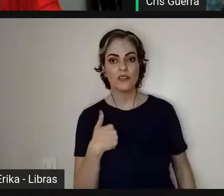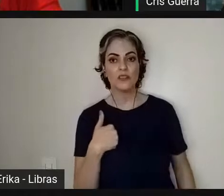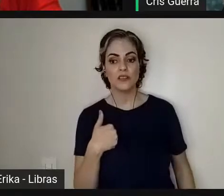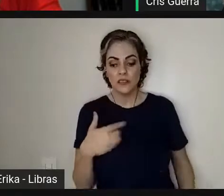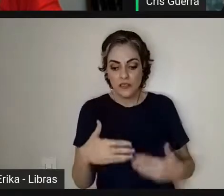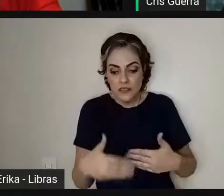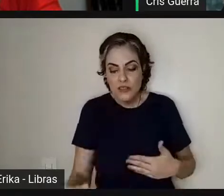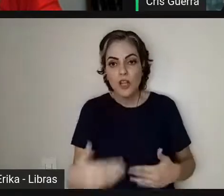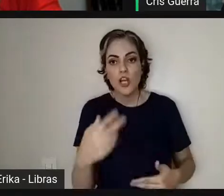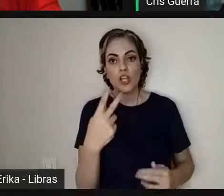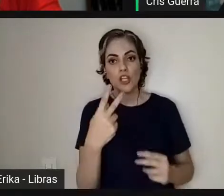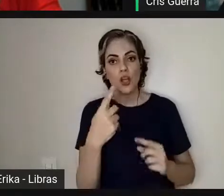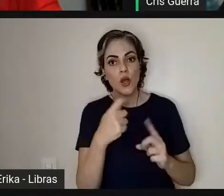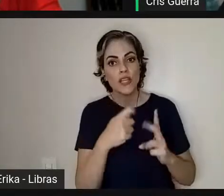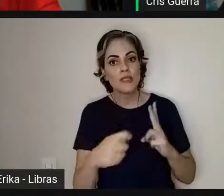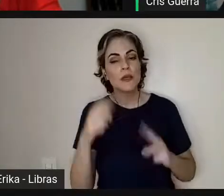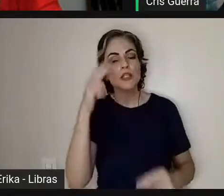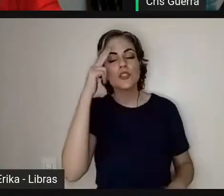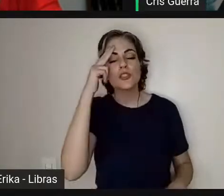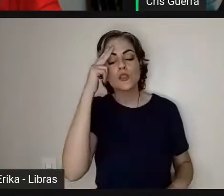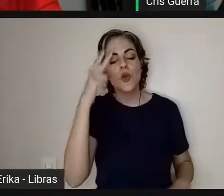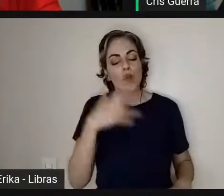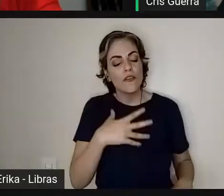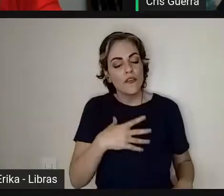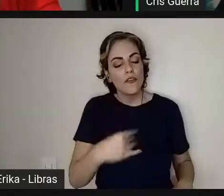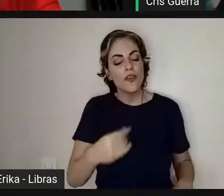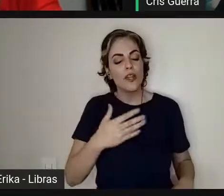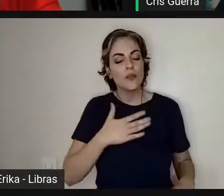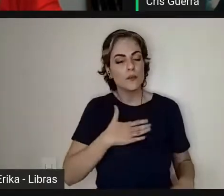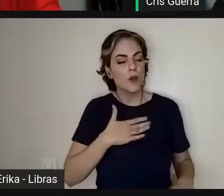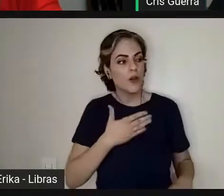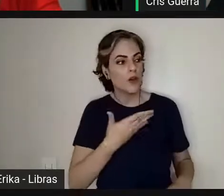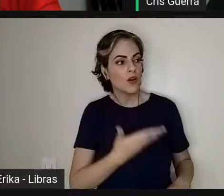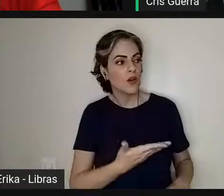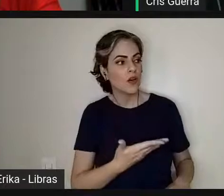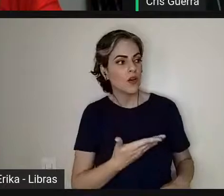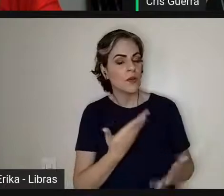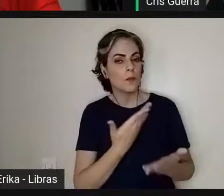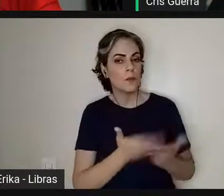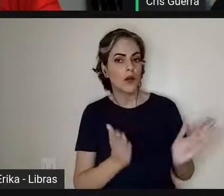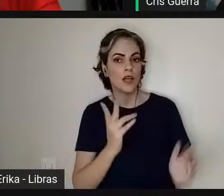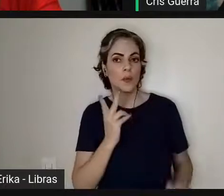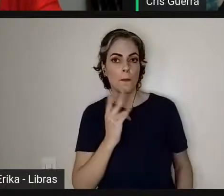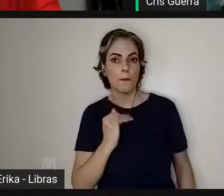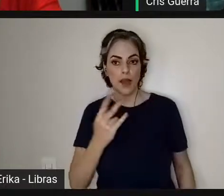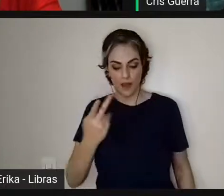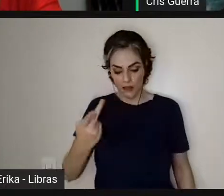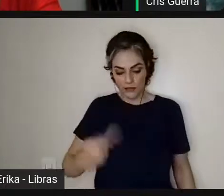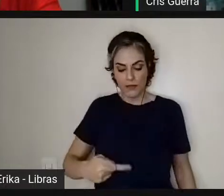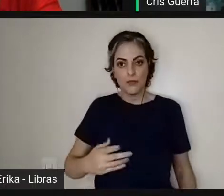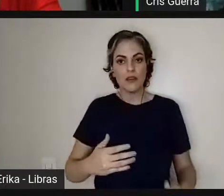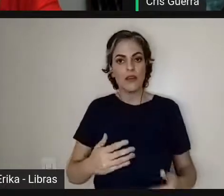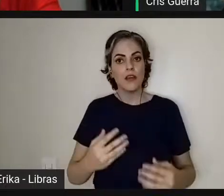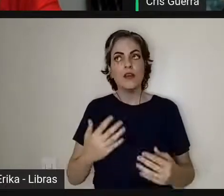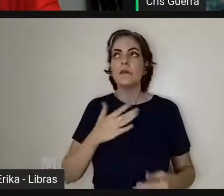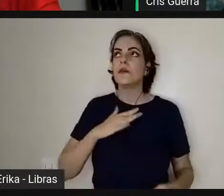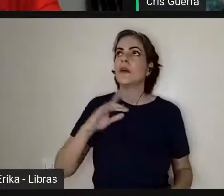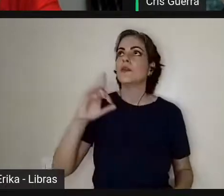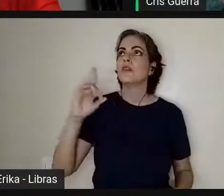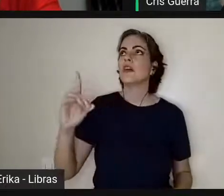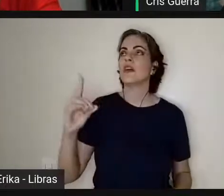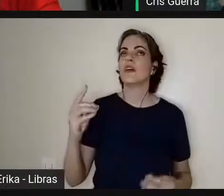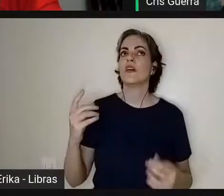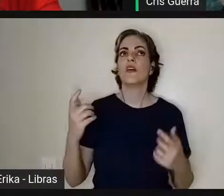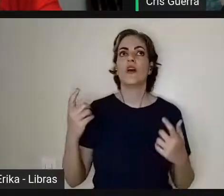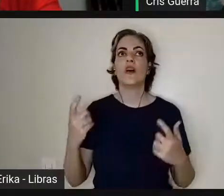de ter o meu tão sonhado filho, de repente sem o pai dele, né? E aí eu falei, meu Deus, esse lugar